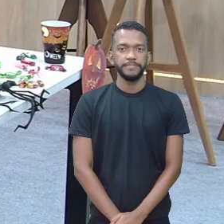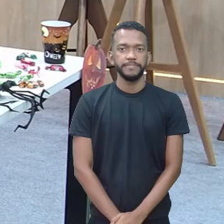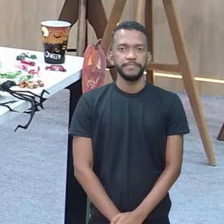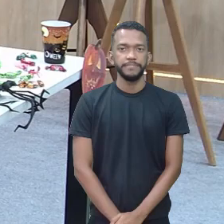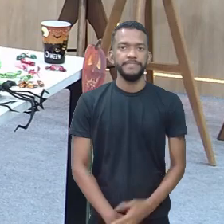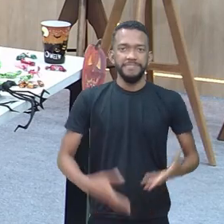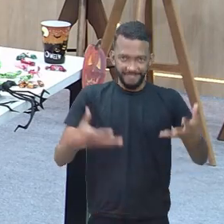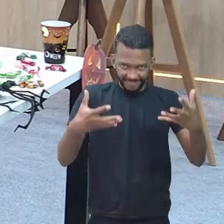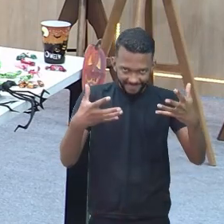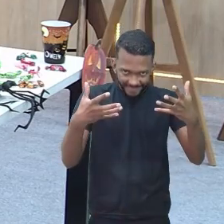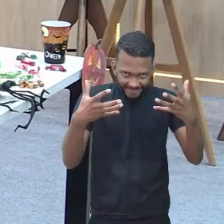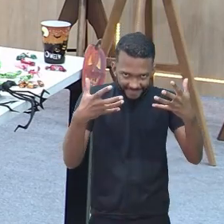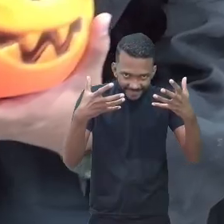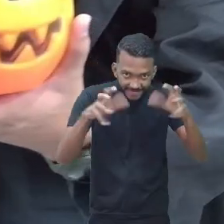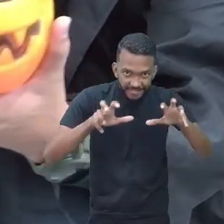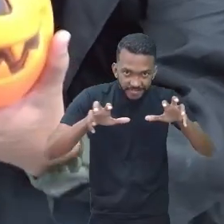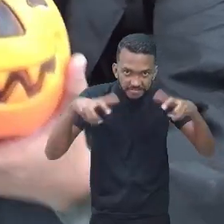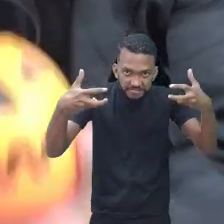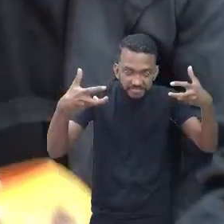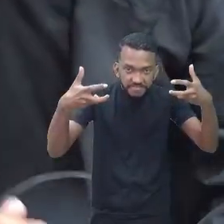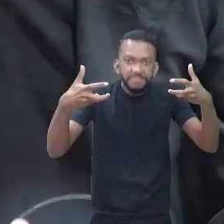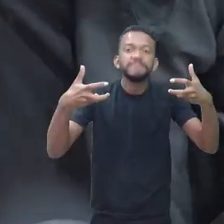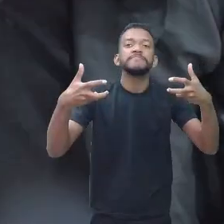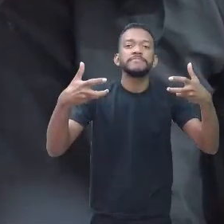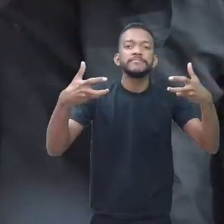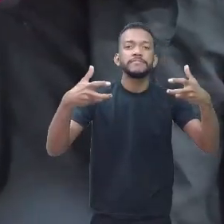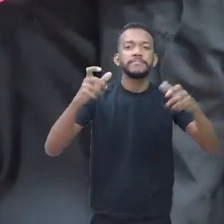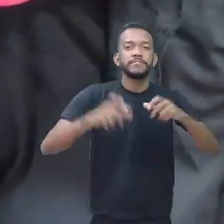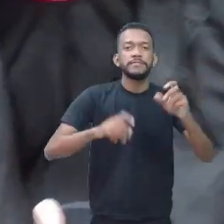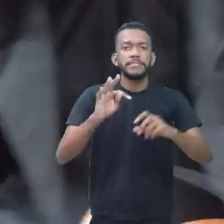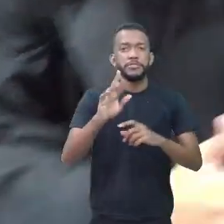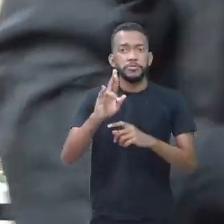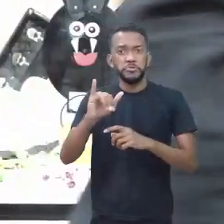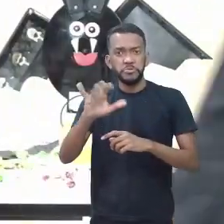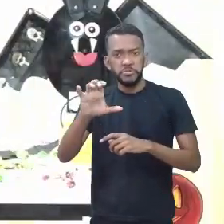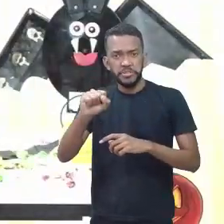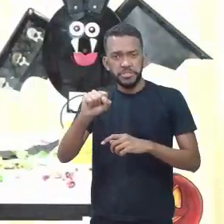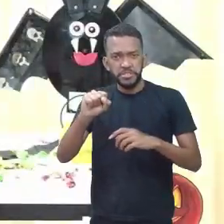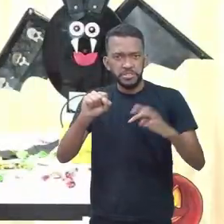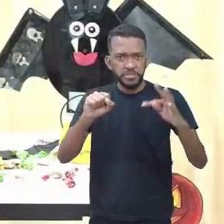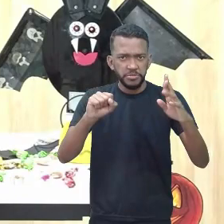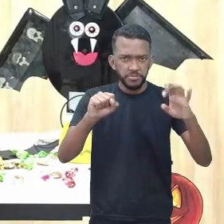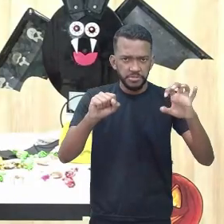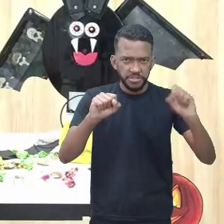Truques ou travessuras? Tricks ou tracks?